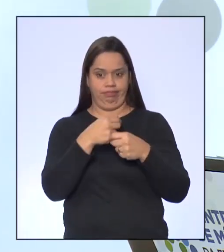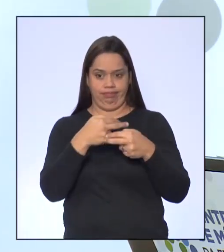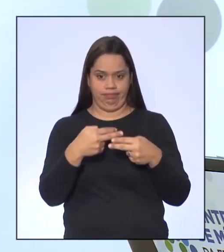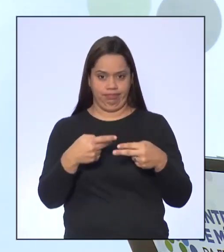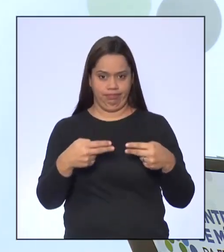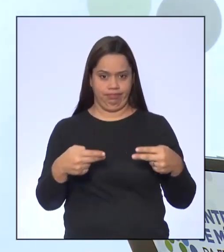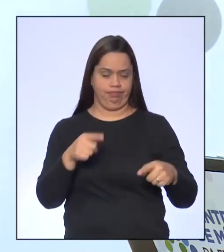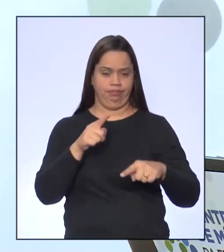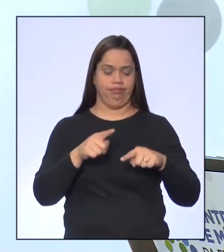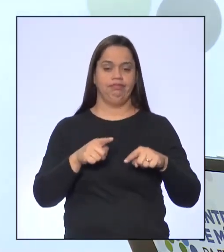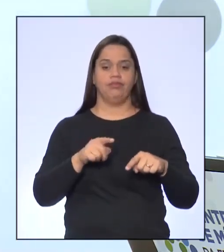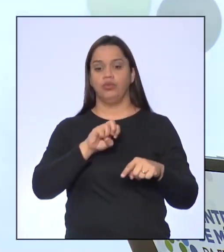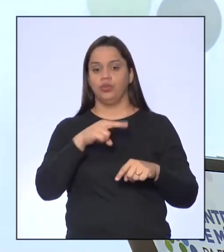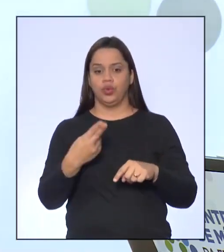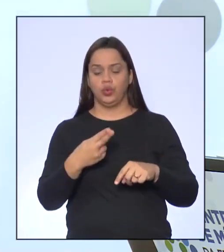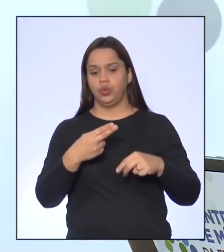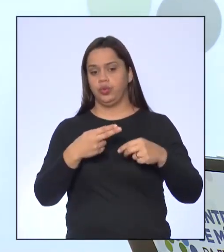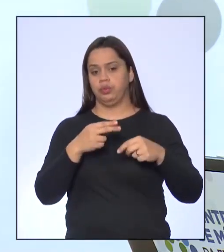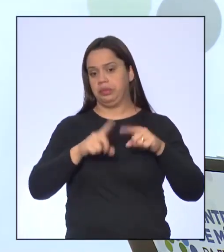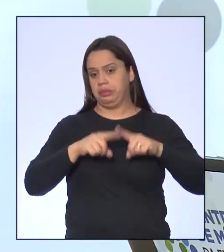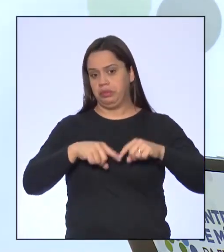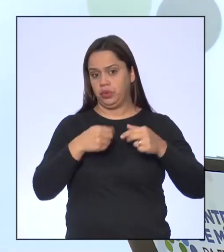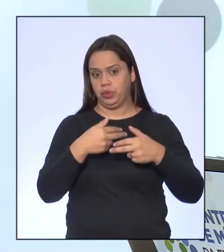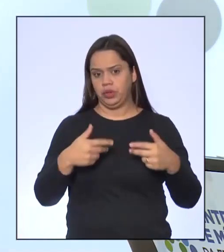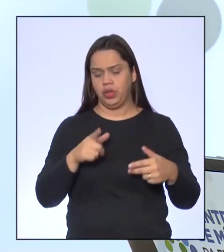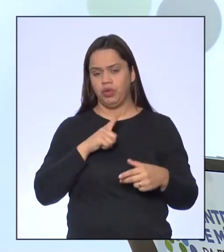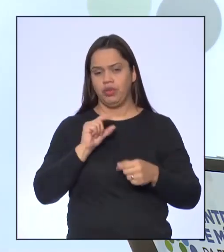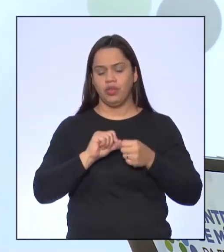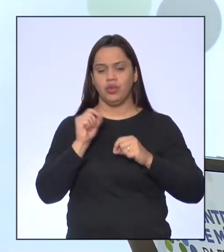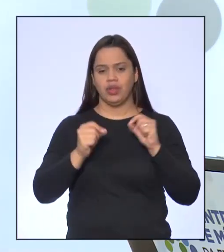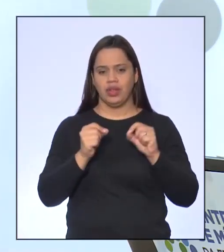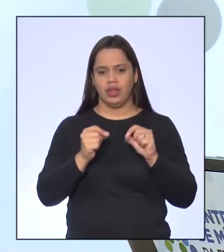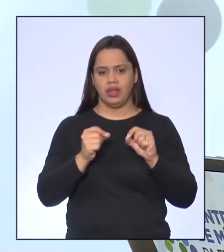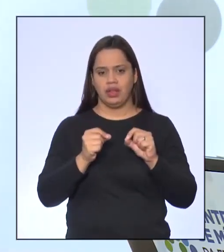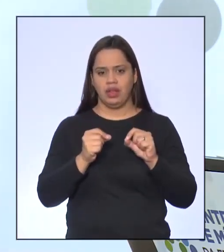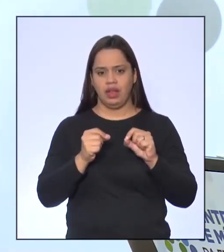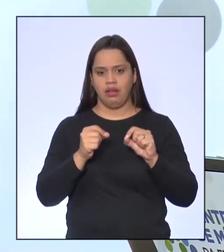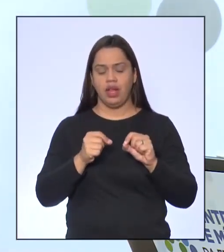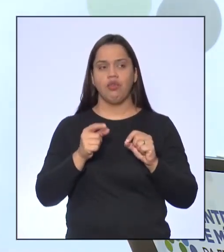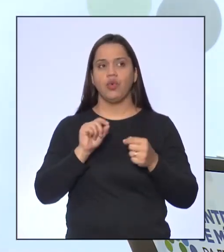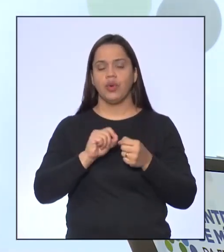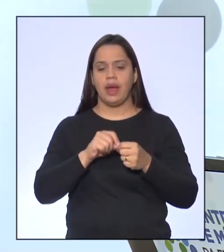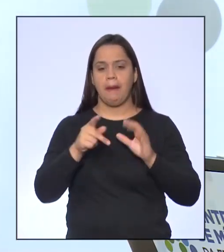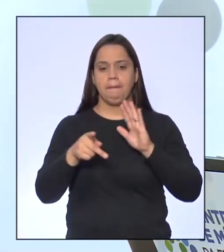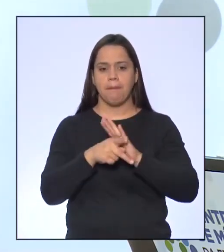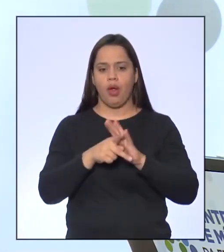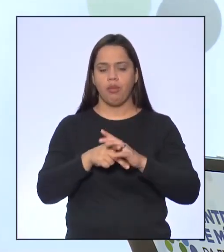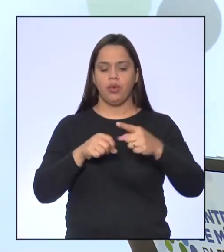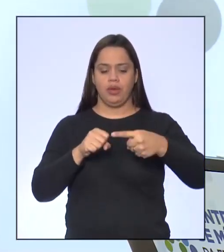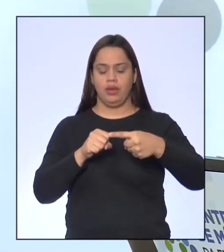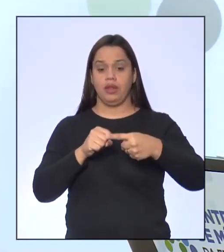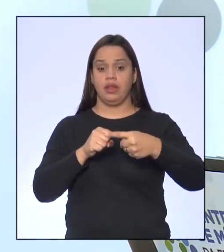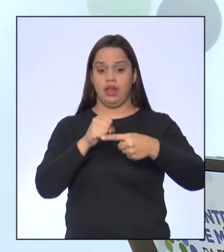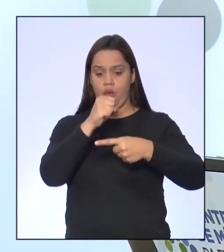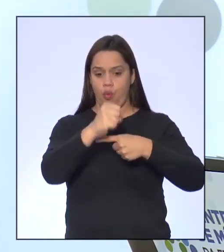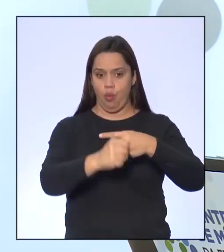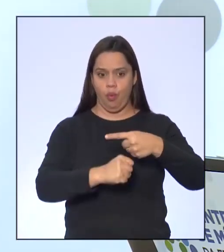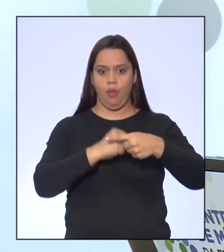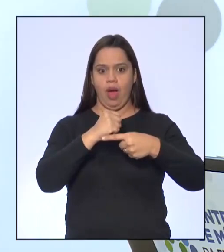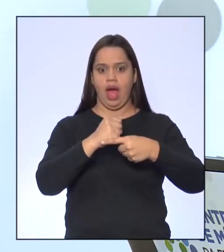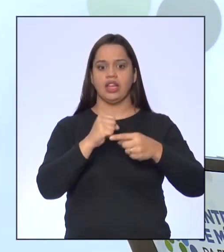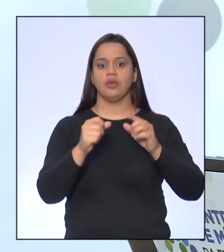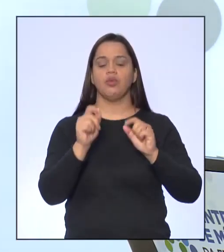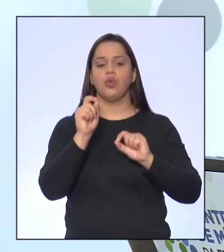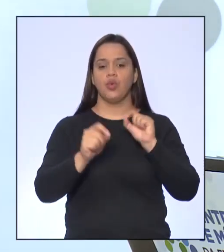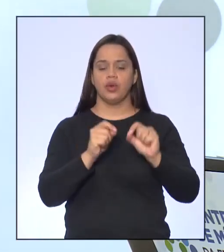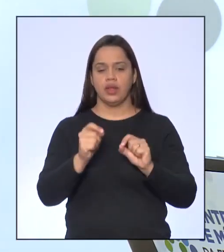substâncias, como eu disse, ou objetos, eu estou tendo um rearranjo de átomos. Eu falei para vocês que depois eu vou fazer uma demonstração bem